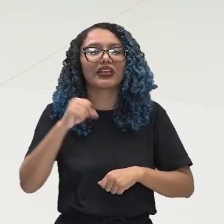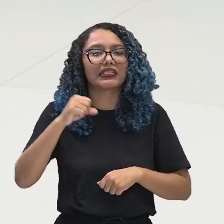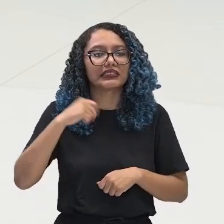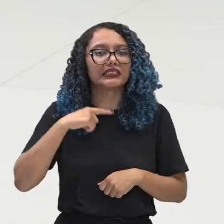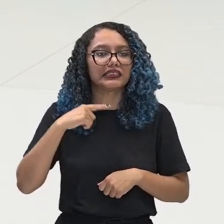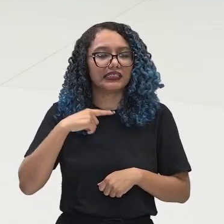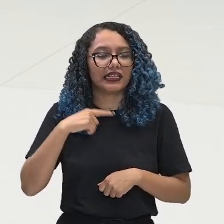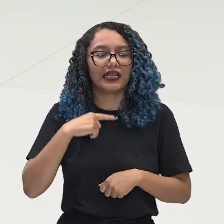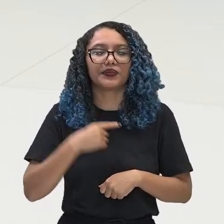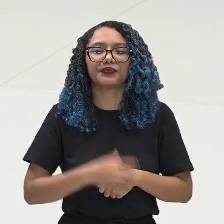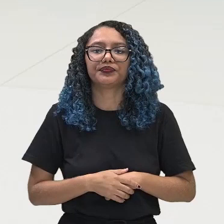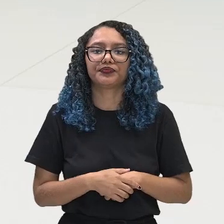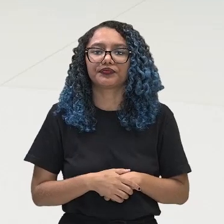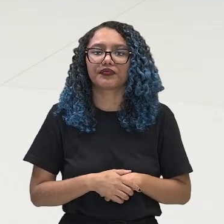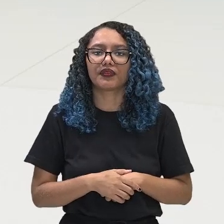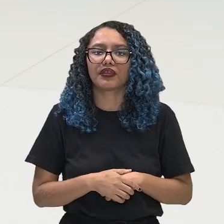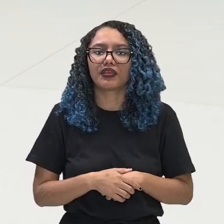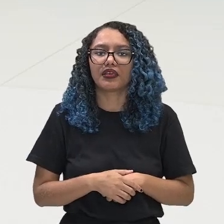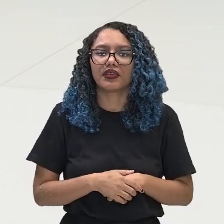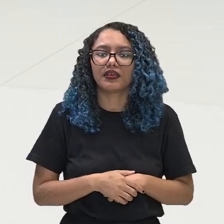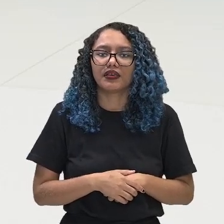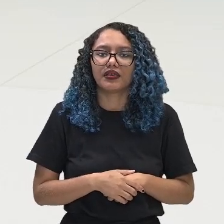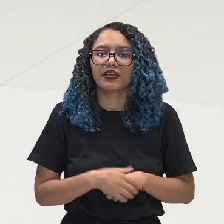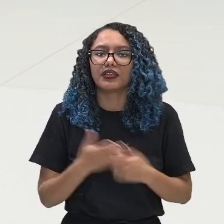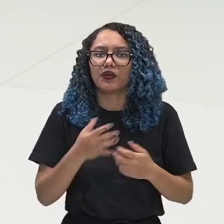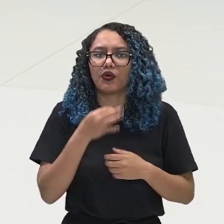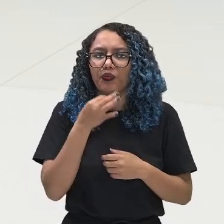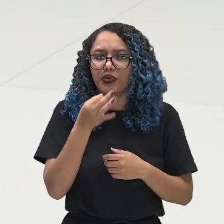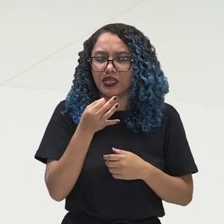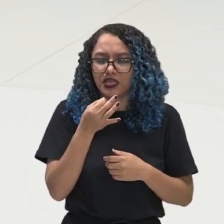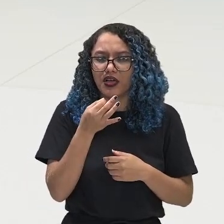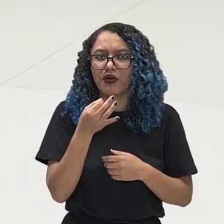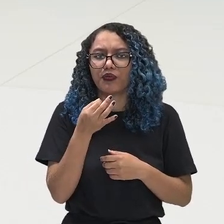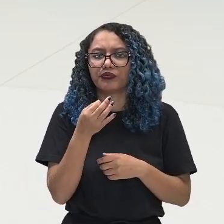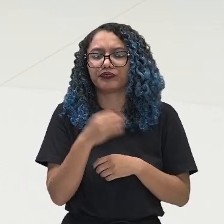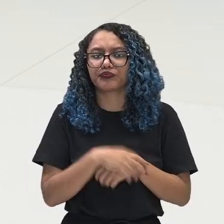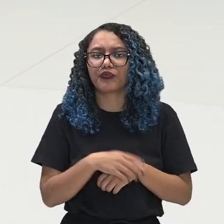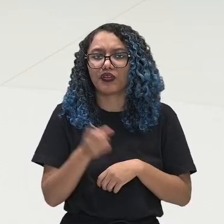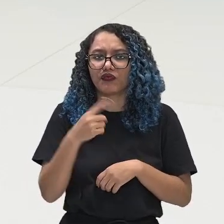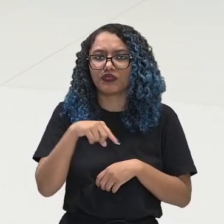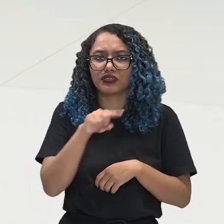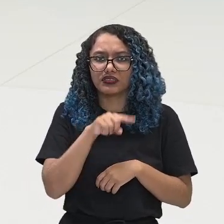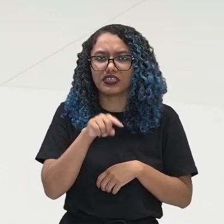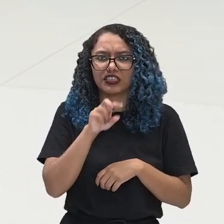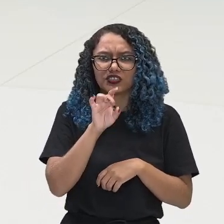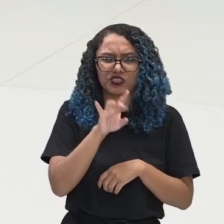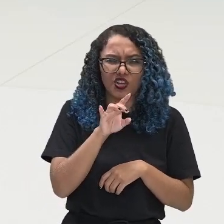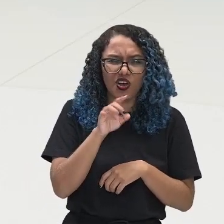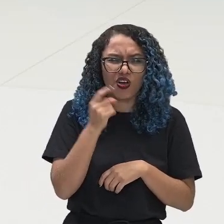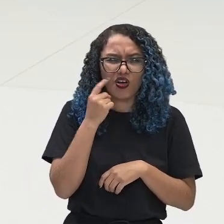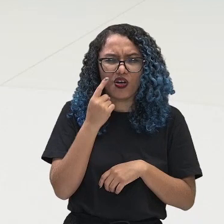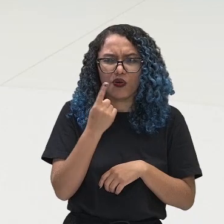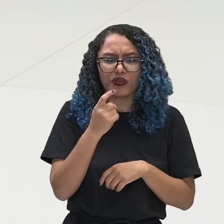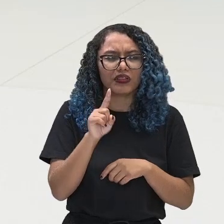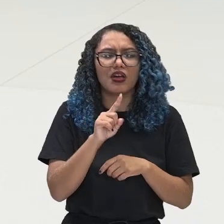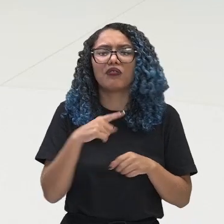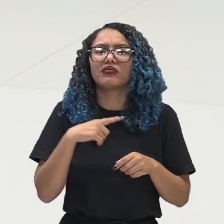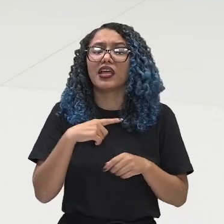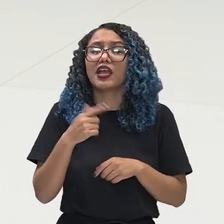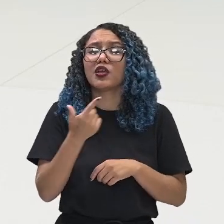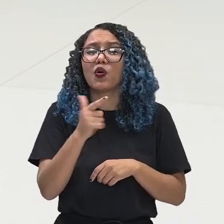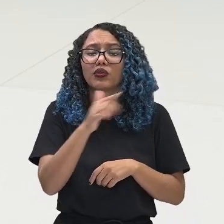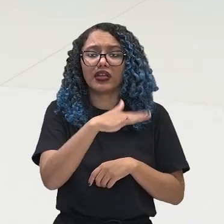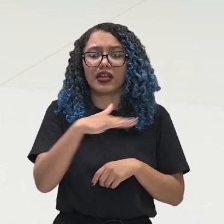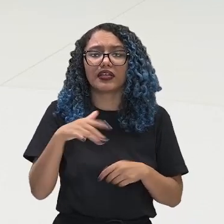que vocês pensam a respeito da medicina veterinária não é só isso. Existem outras possibilidades dentro da medicina veterinária.